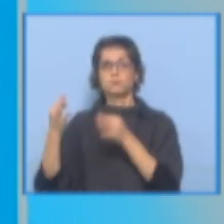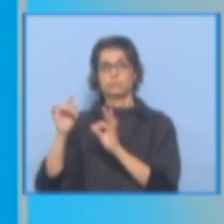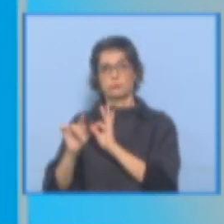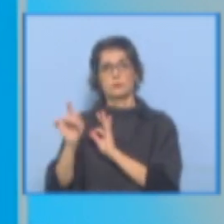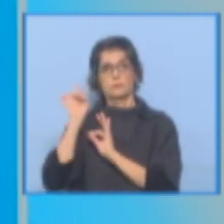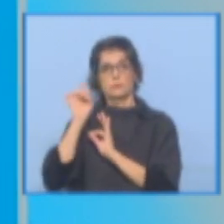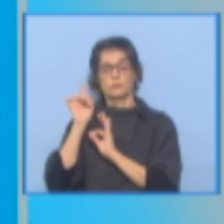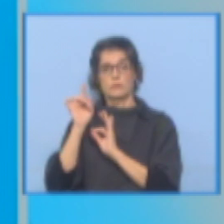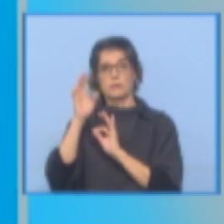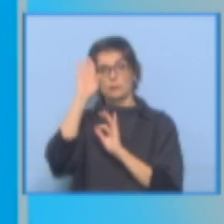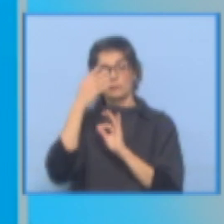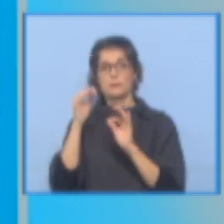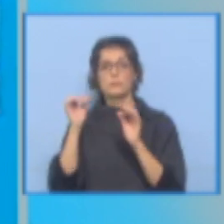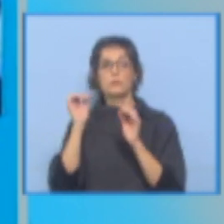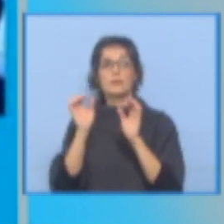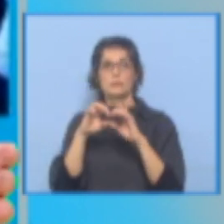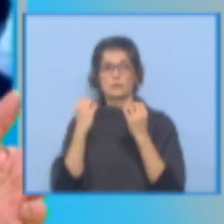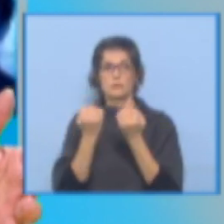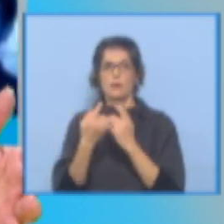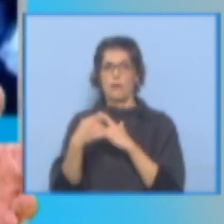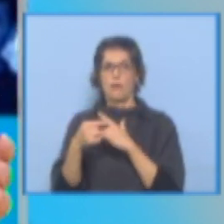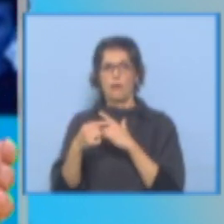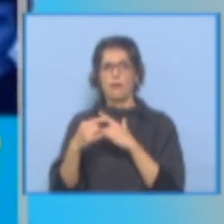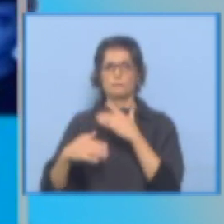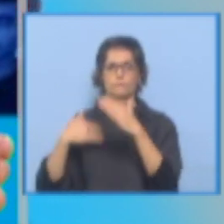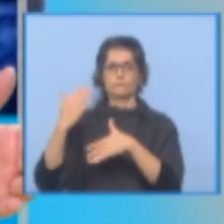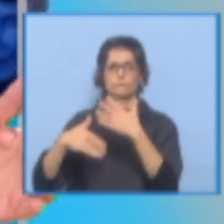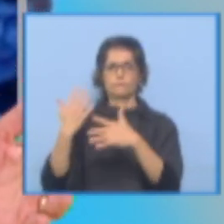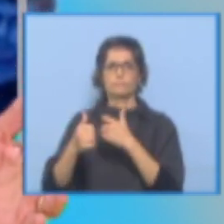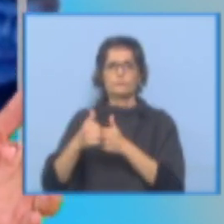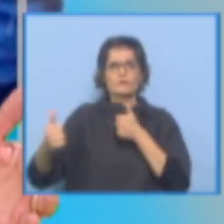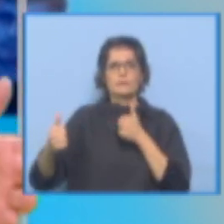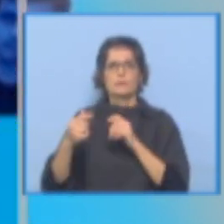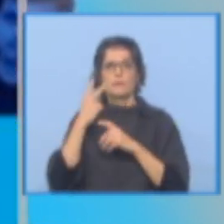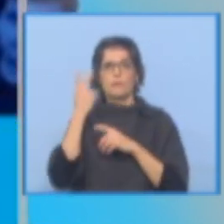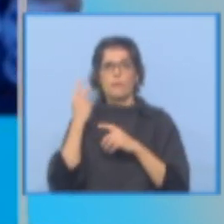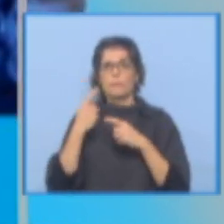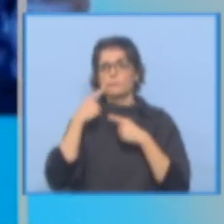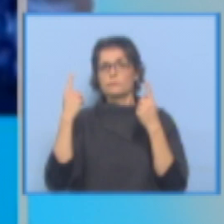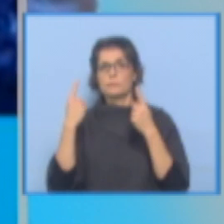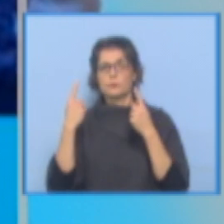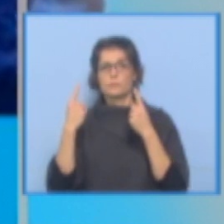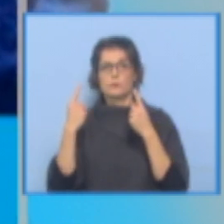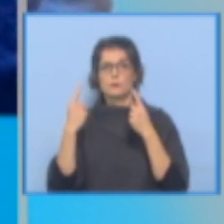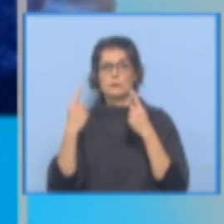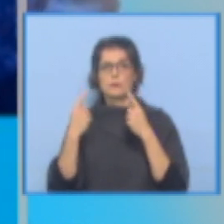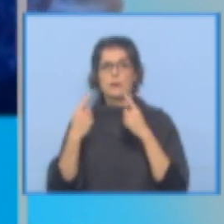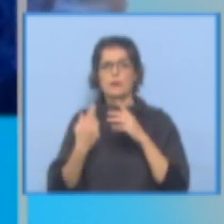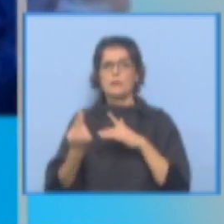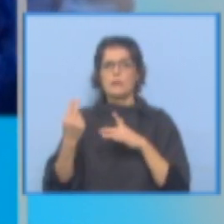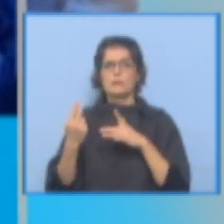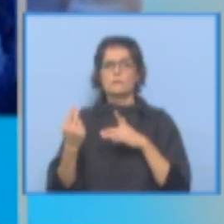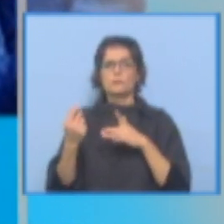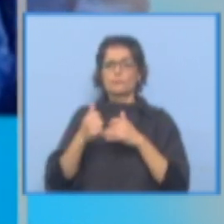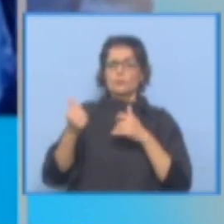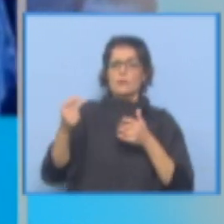na sociedade há um contínuo de afastamento da vida pública daquilo que é uma presença